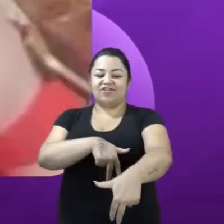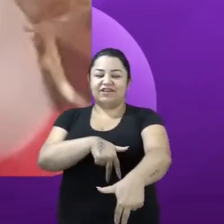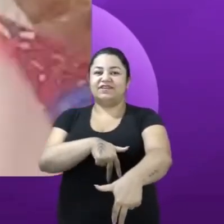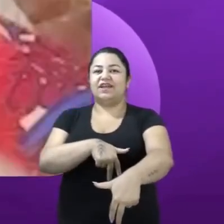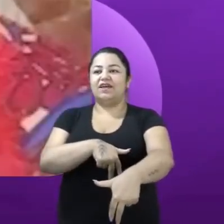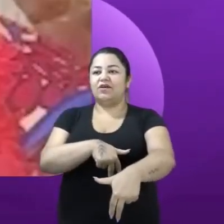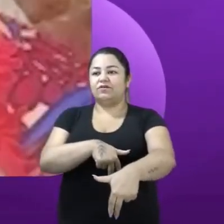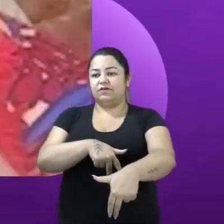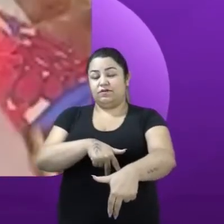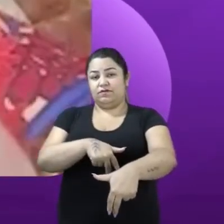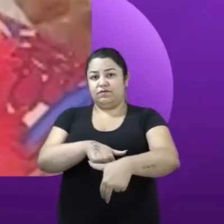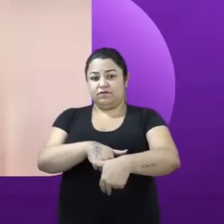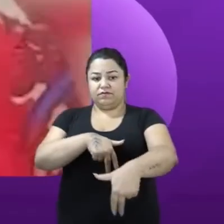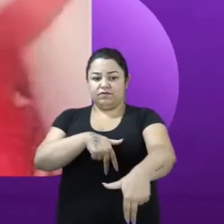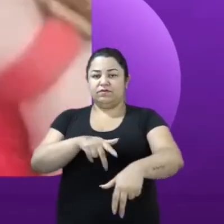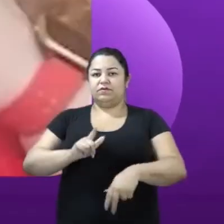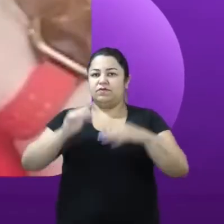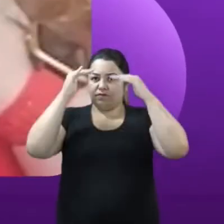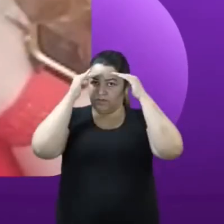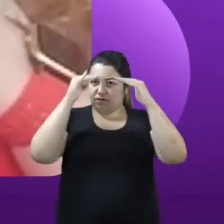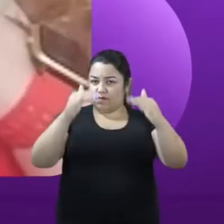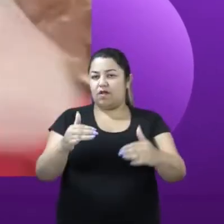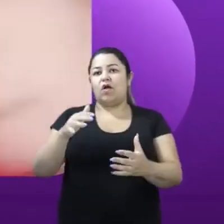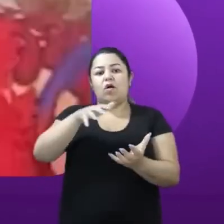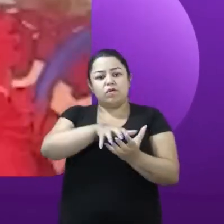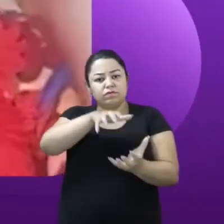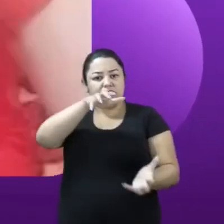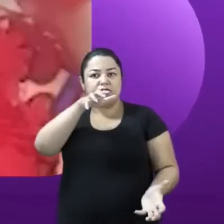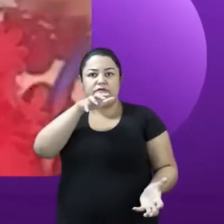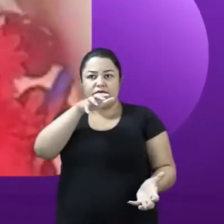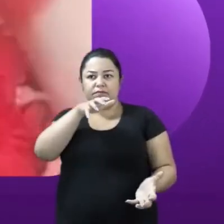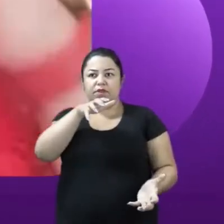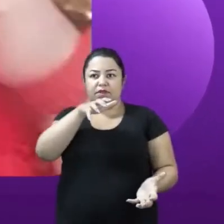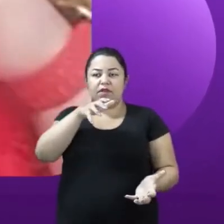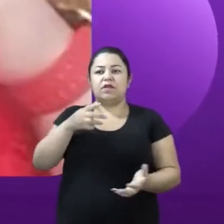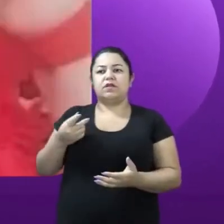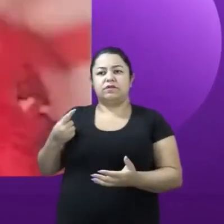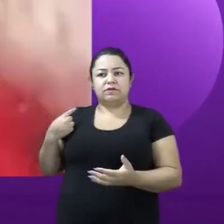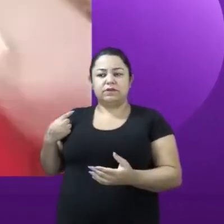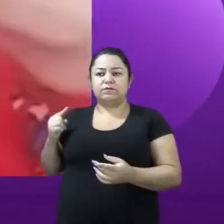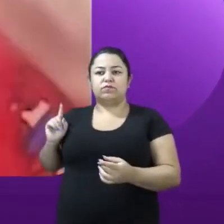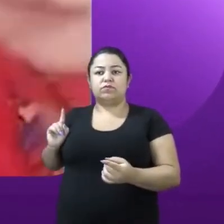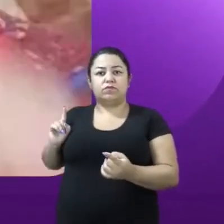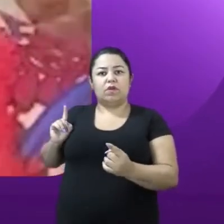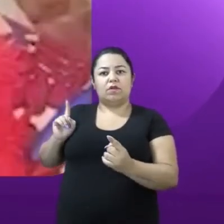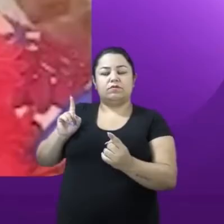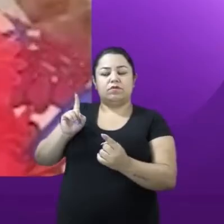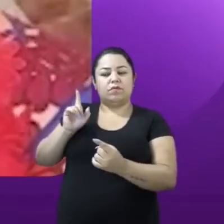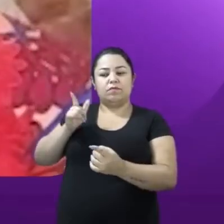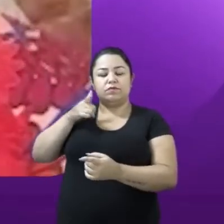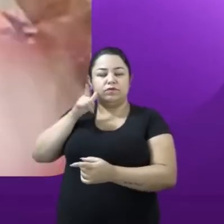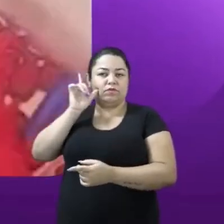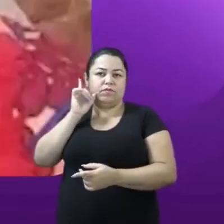devemos respeitar, primeiramente, nossos mais velhos, aqueles que vieram antes de nós, para que nós pudéssemos estar aqui